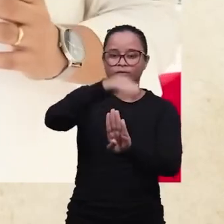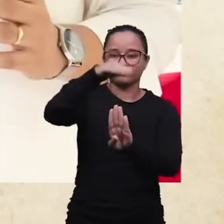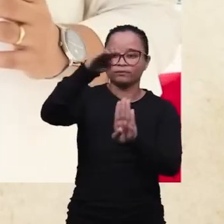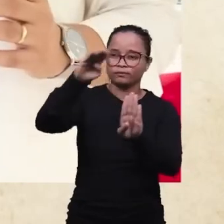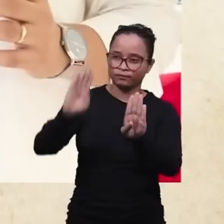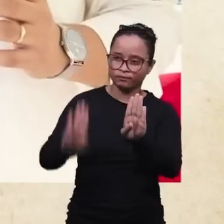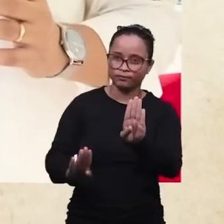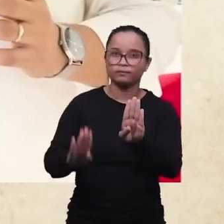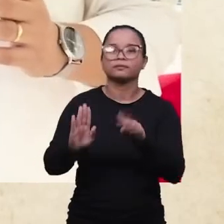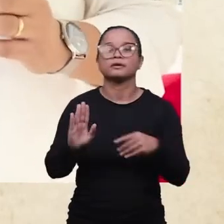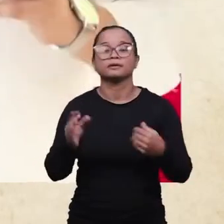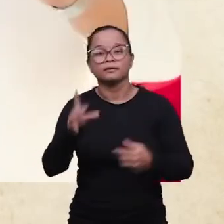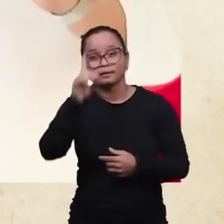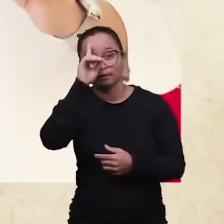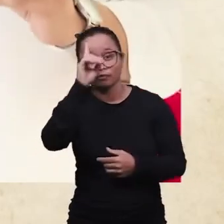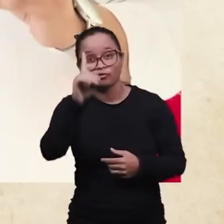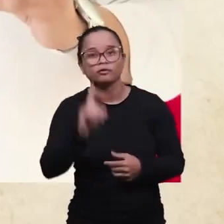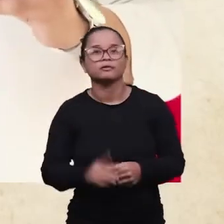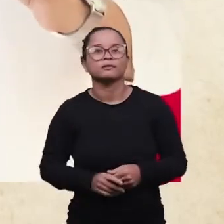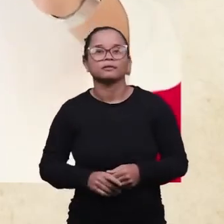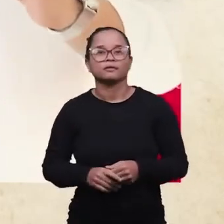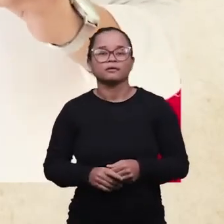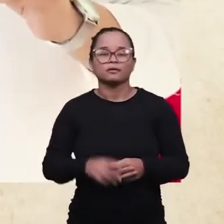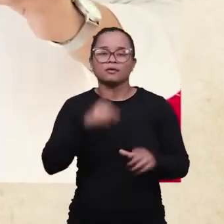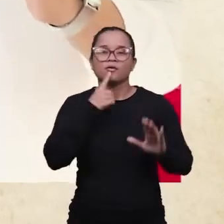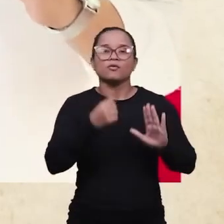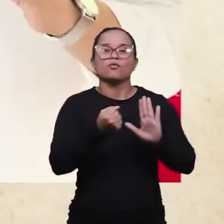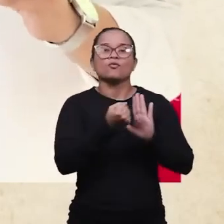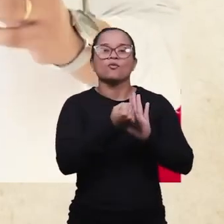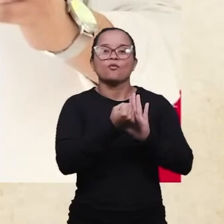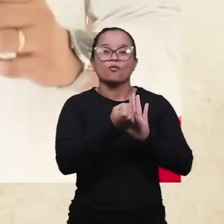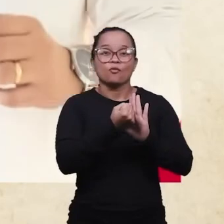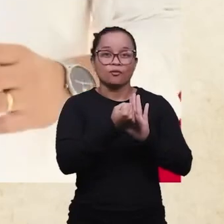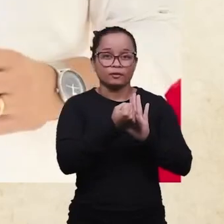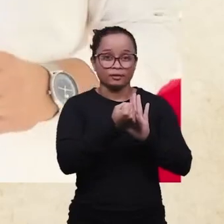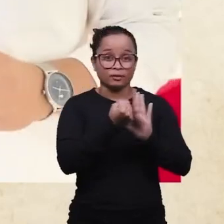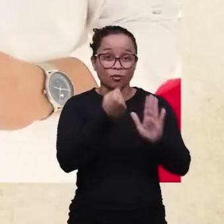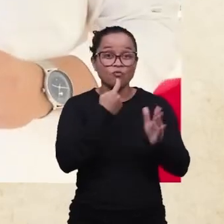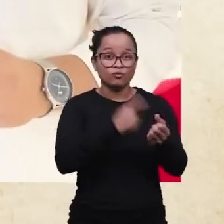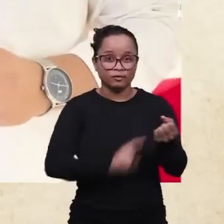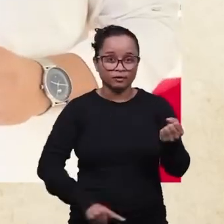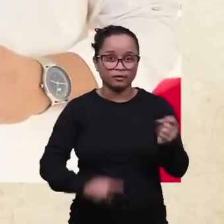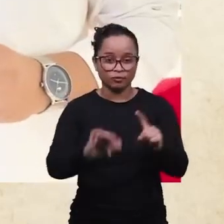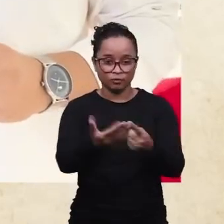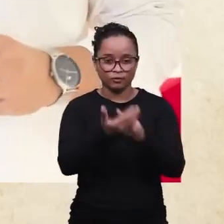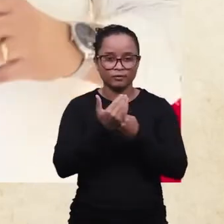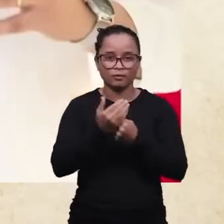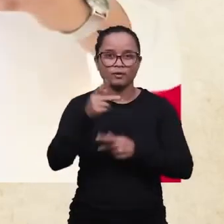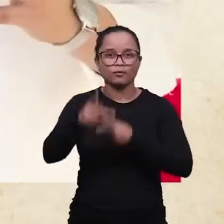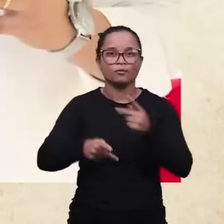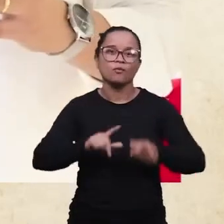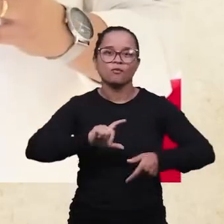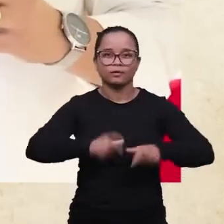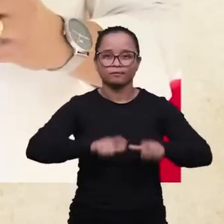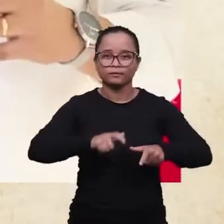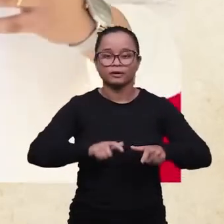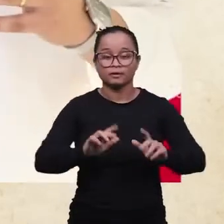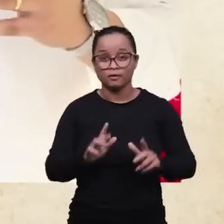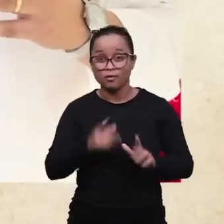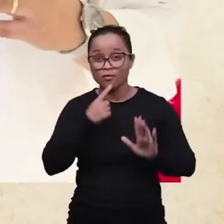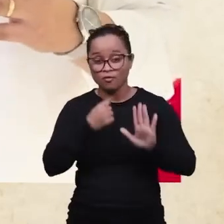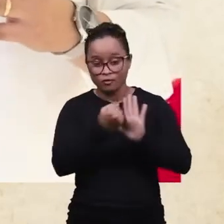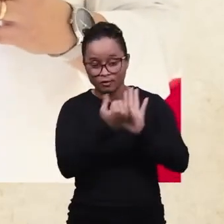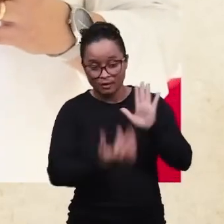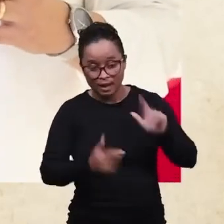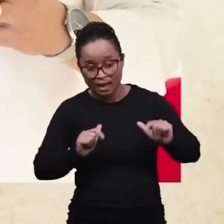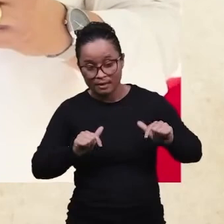das portas. Naquele dia, o sangue foi proteção para Israel. O sangue, que é a ação